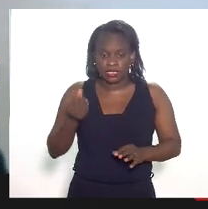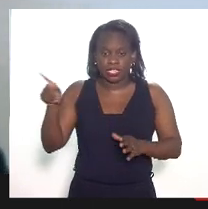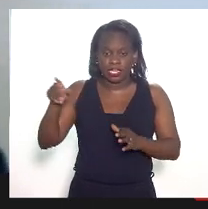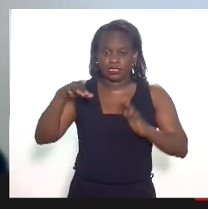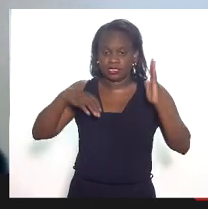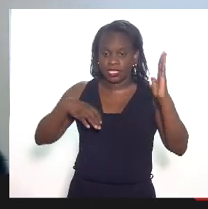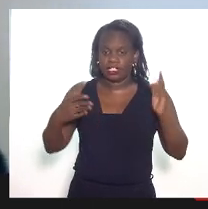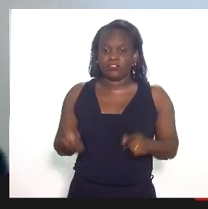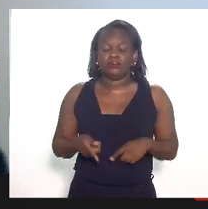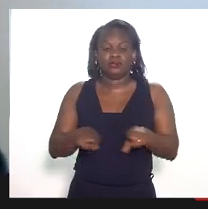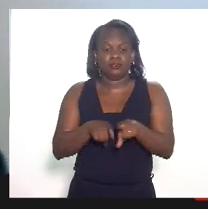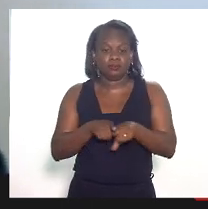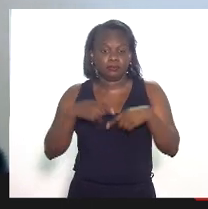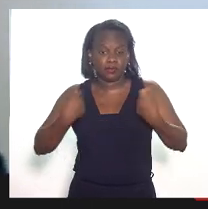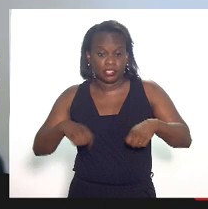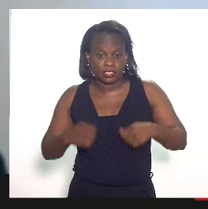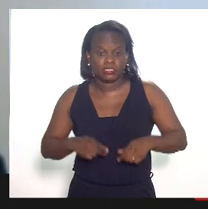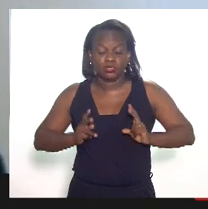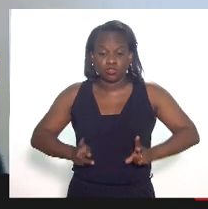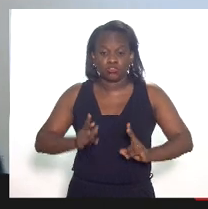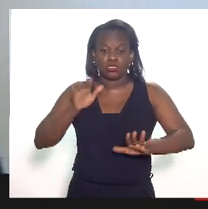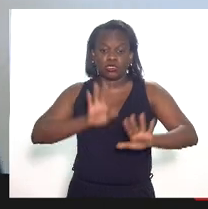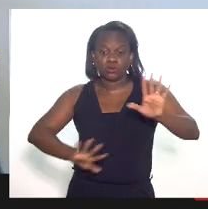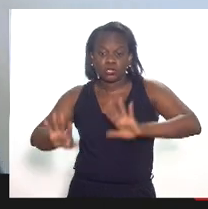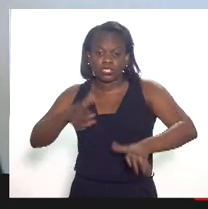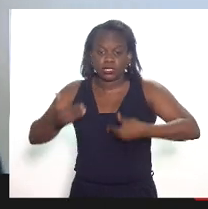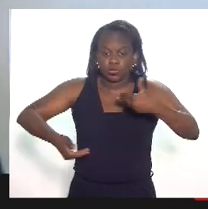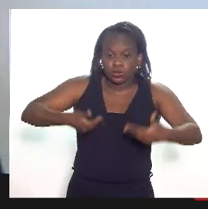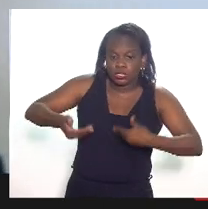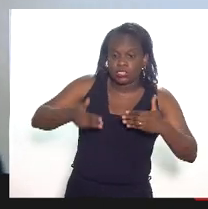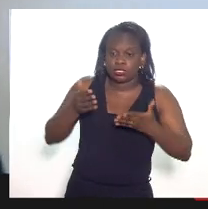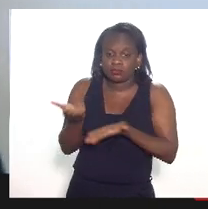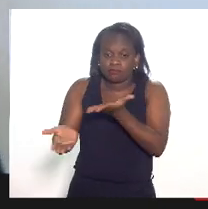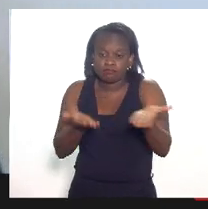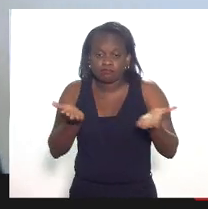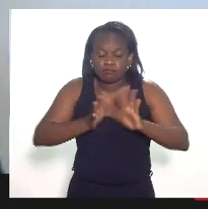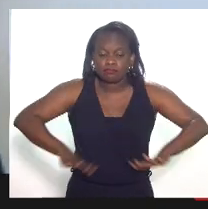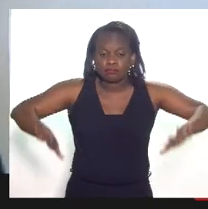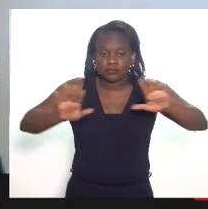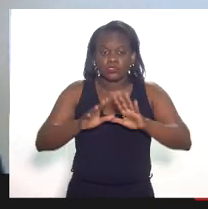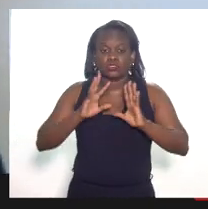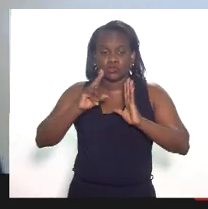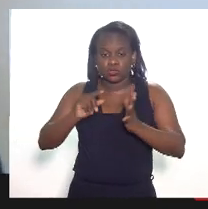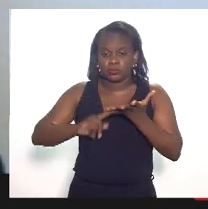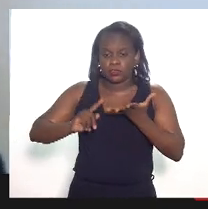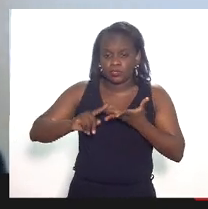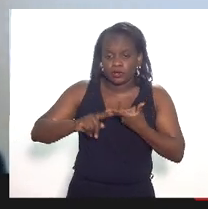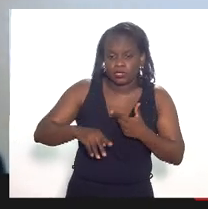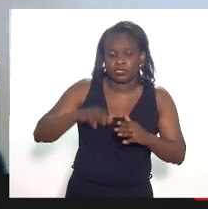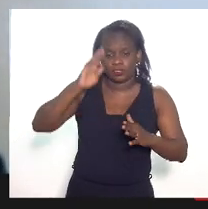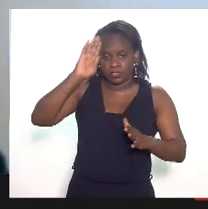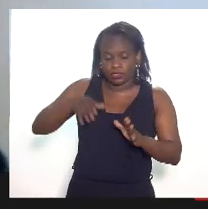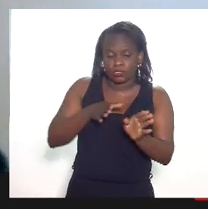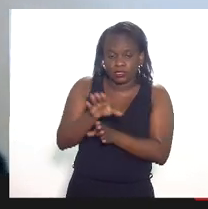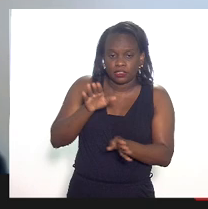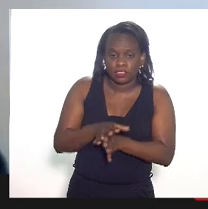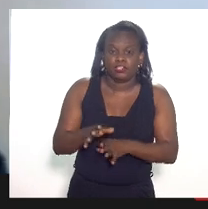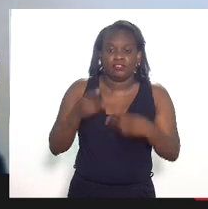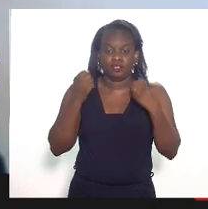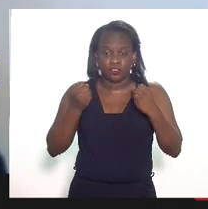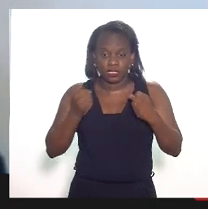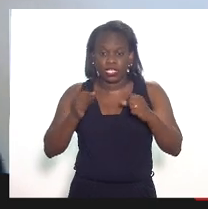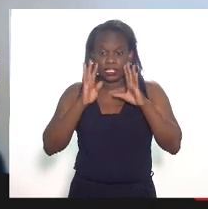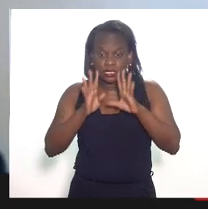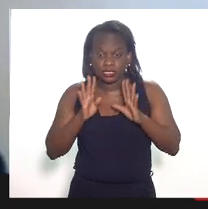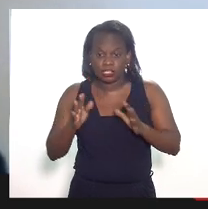Federal. Precisamos ainda seguir nos cuidando e cuidando de todas as pessoas, com todos os procedimentos recomendados, fortalecendo a atenção